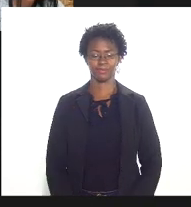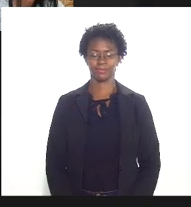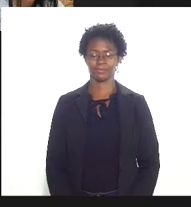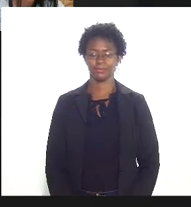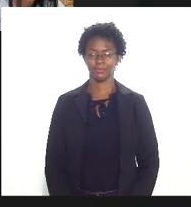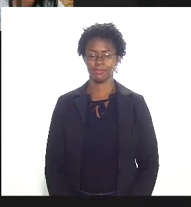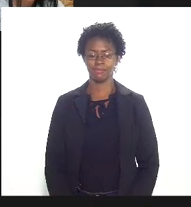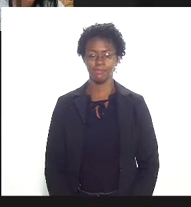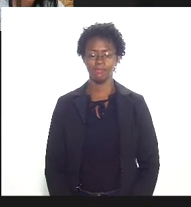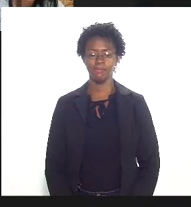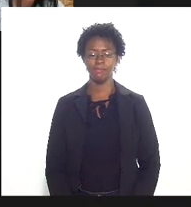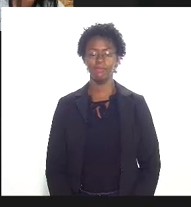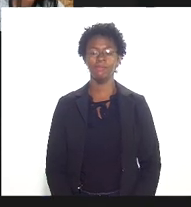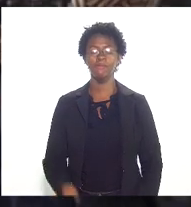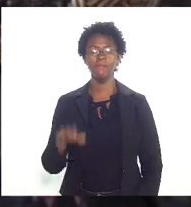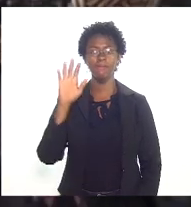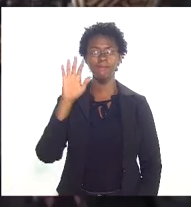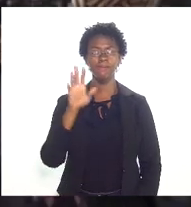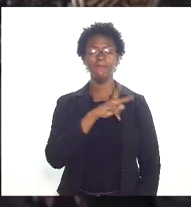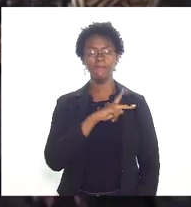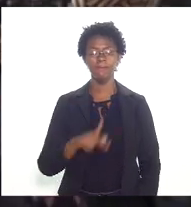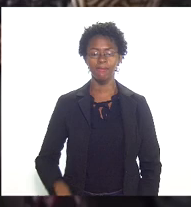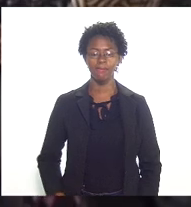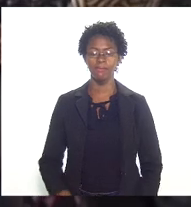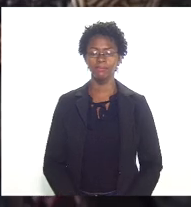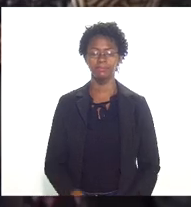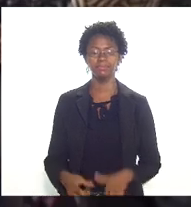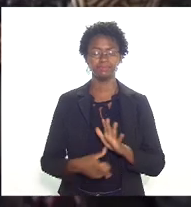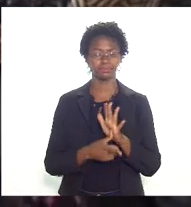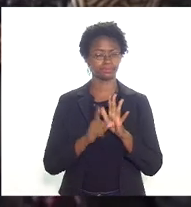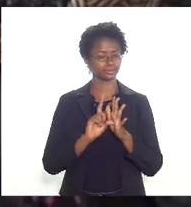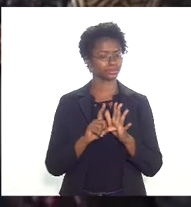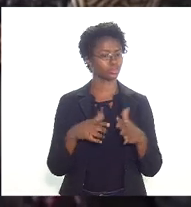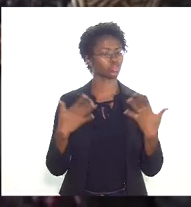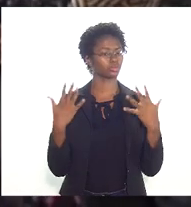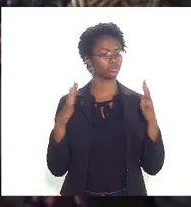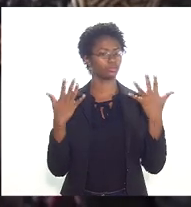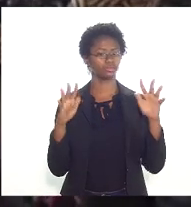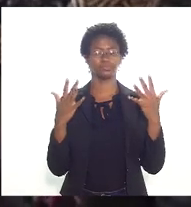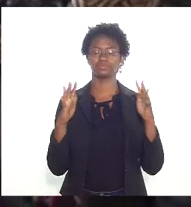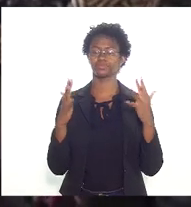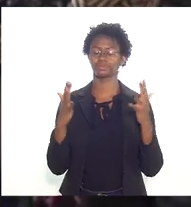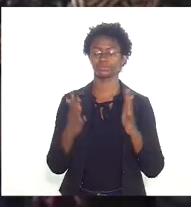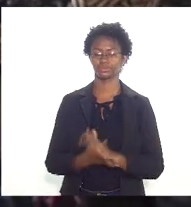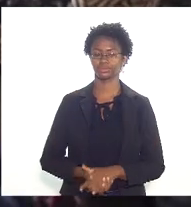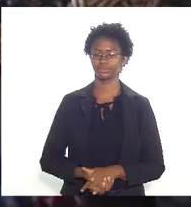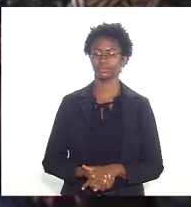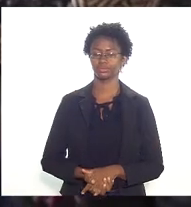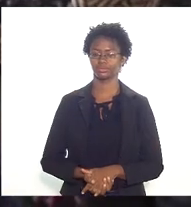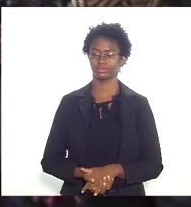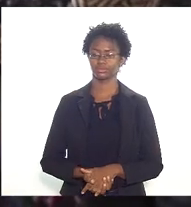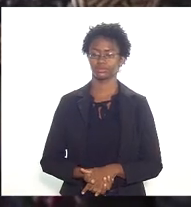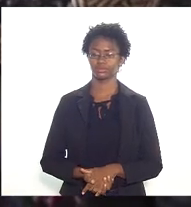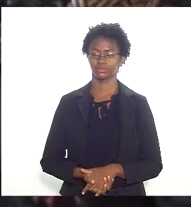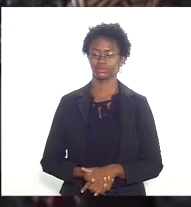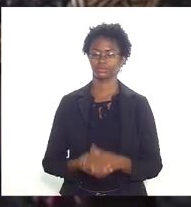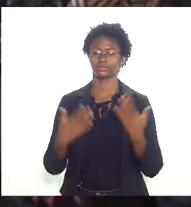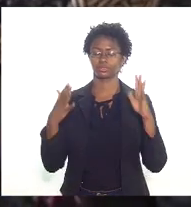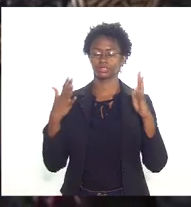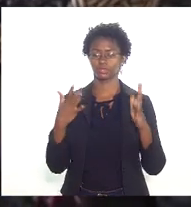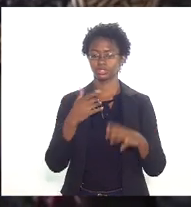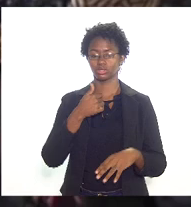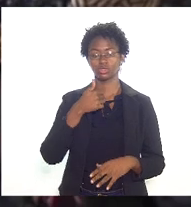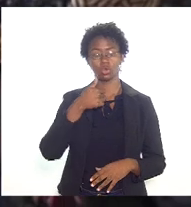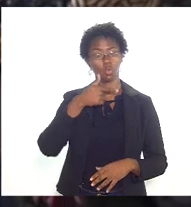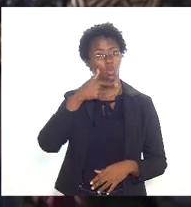e obrigado Presidente Antes de iniciar queria só parabenizar se Ontem nós fizemos lá em